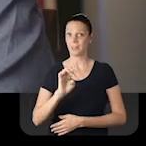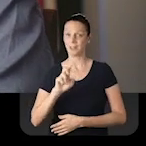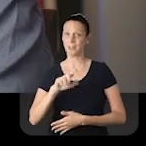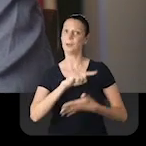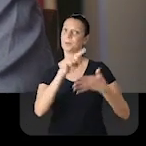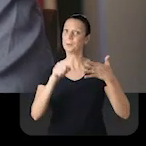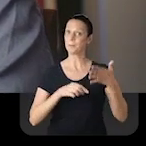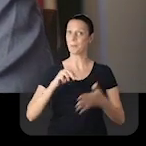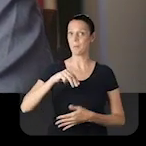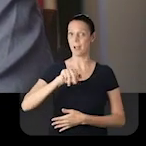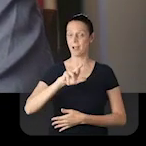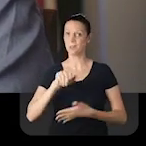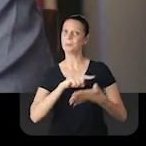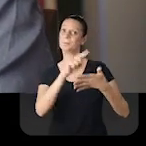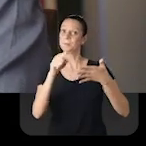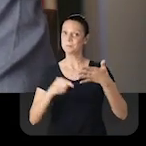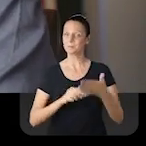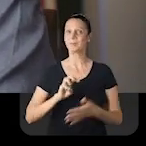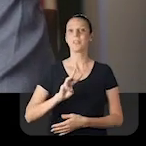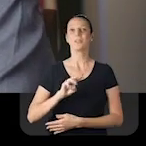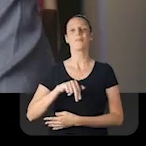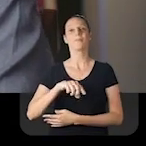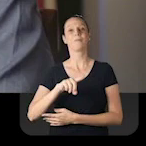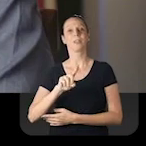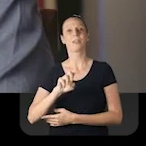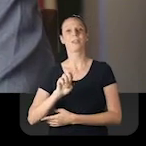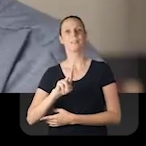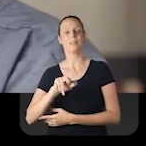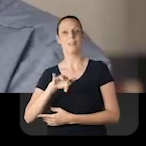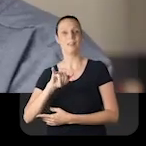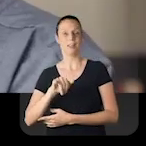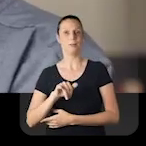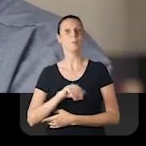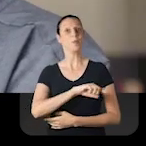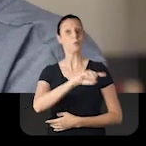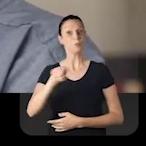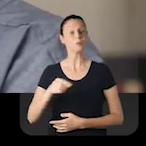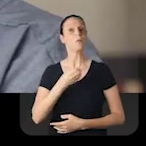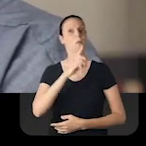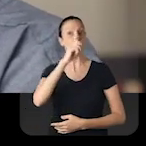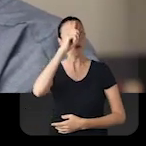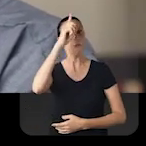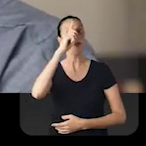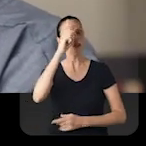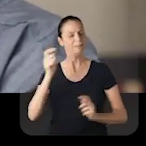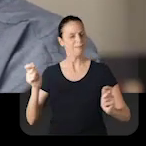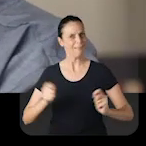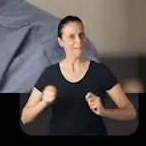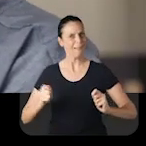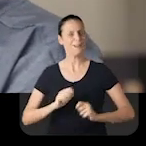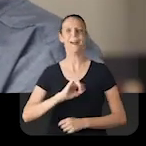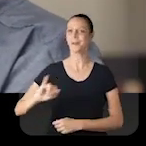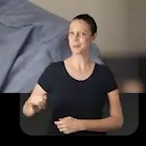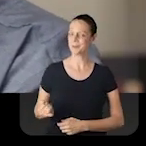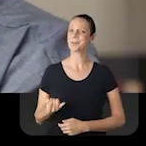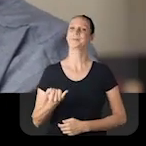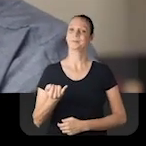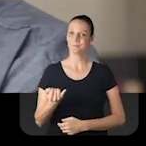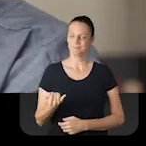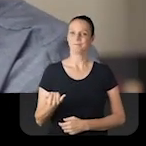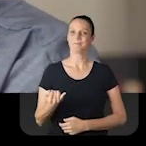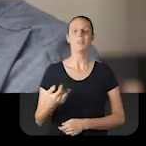Natel, doutor Mário Cato e ao empresário Vanderlei Lauretti. Saibam que as boas ideias de vocês podem e